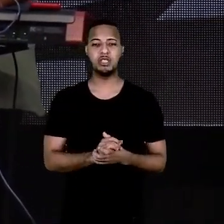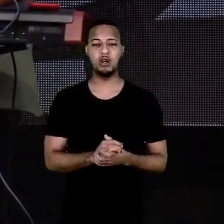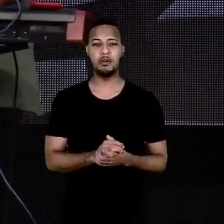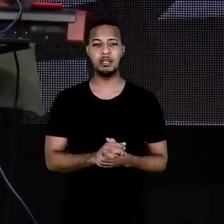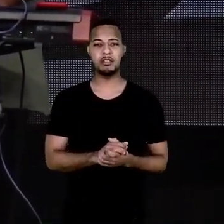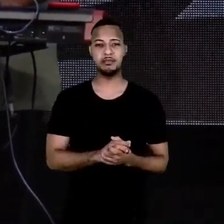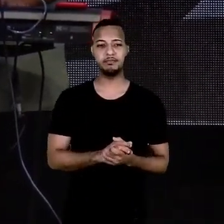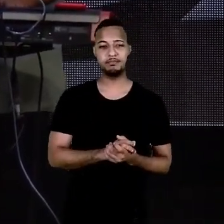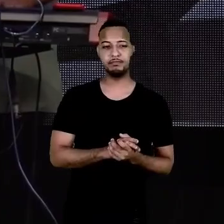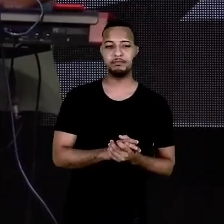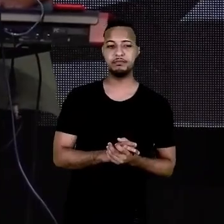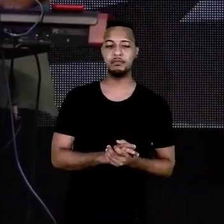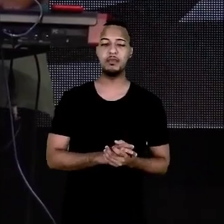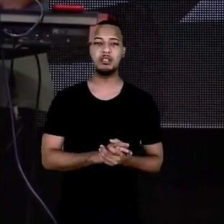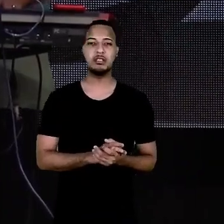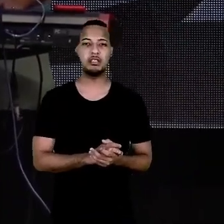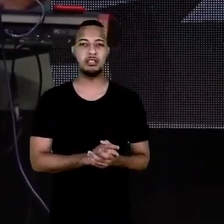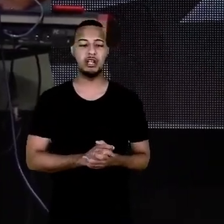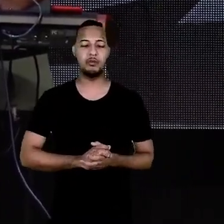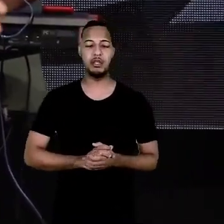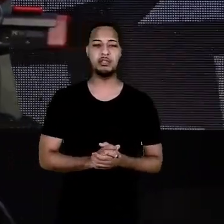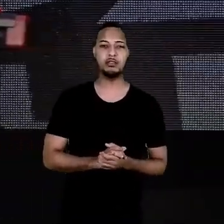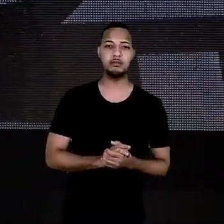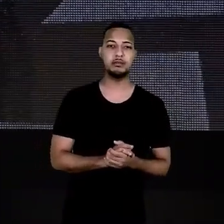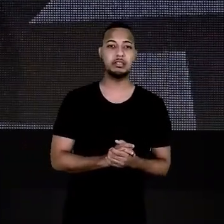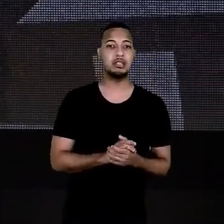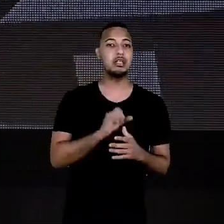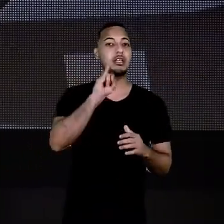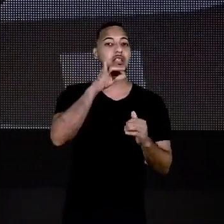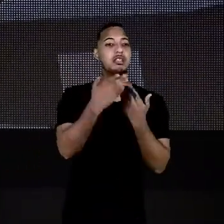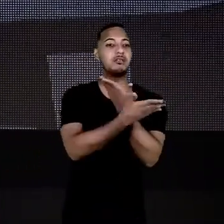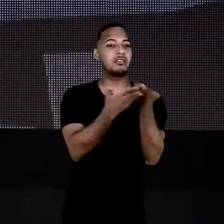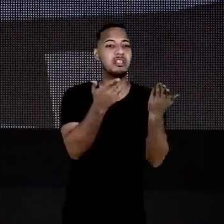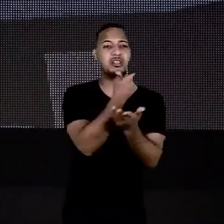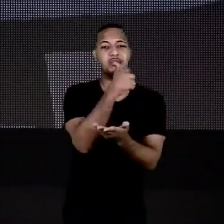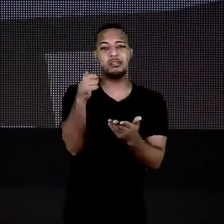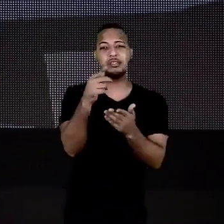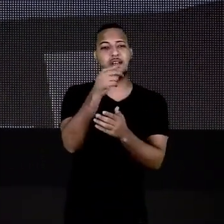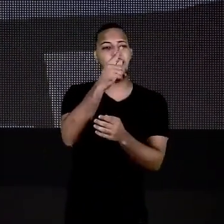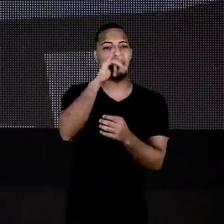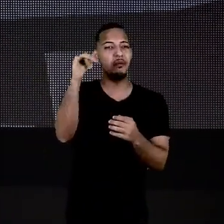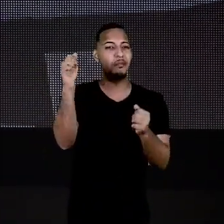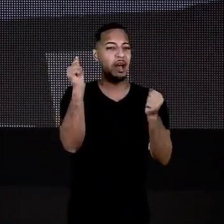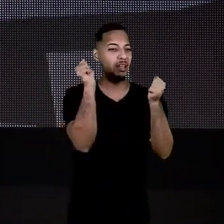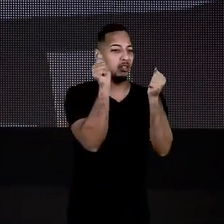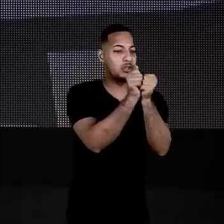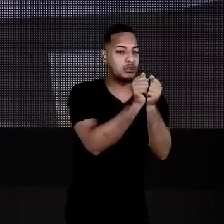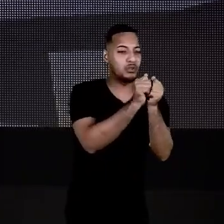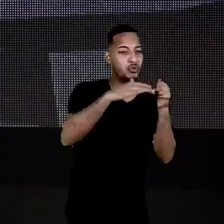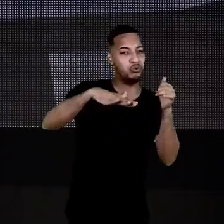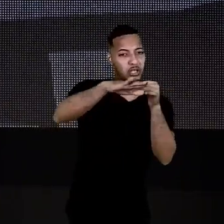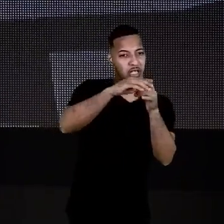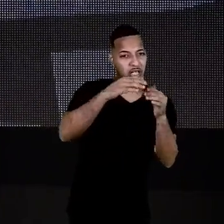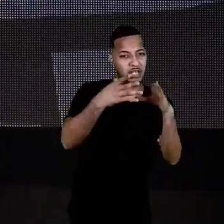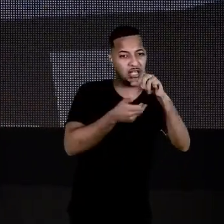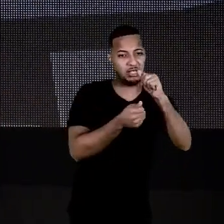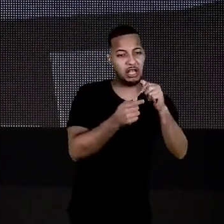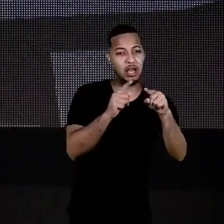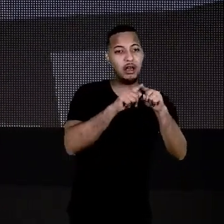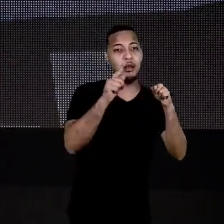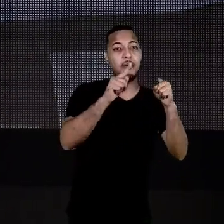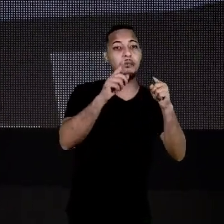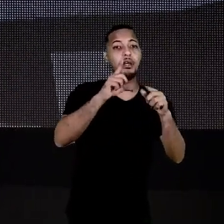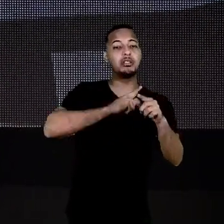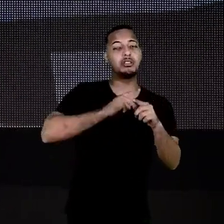que, independentemente de você não ter tido um Pai presente na sua vida, um Pai terreno, mas você tem um Pai Celestial que te ama todos os